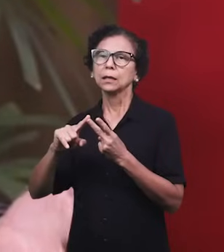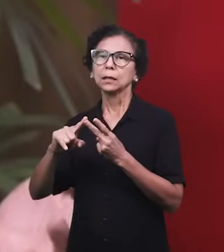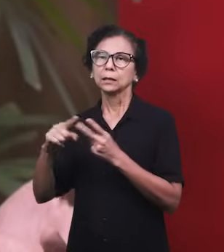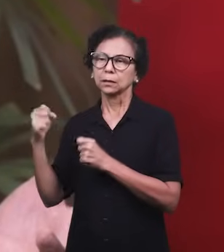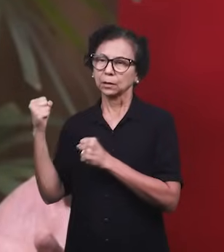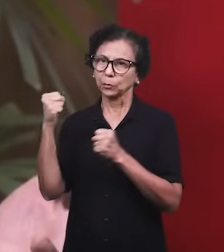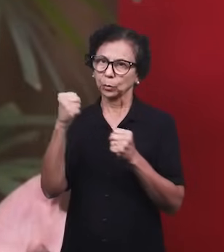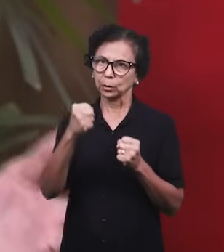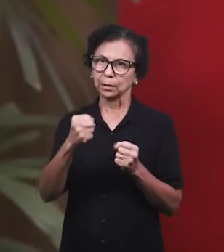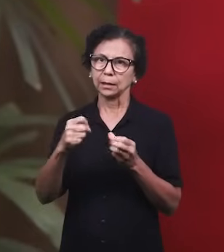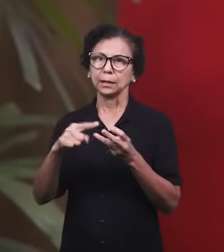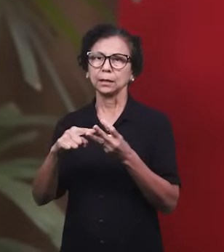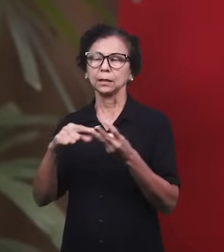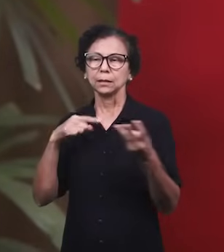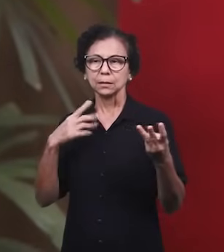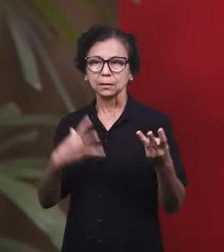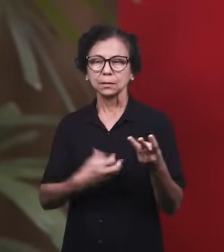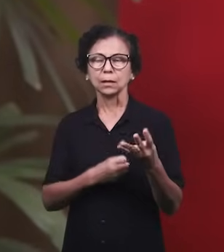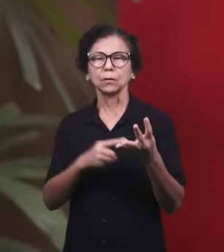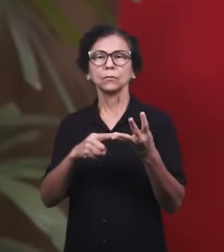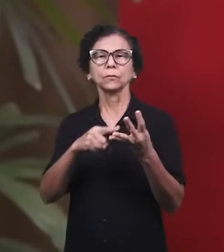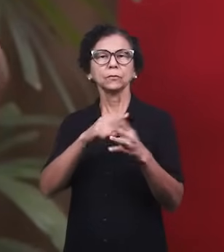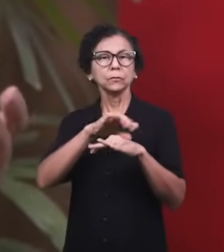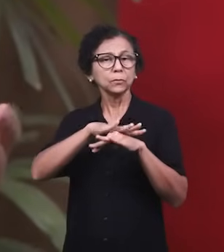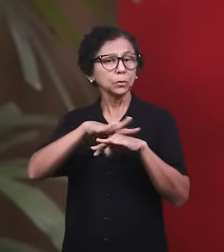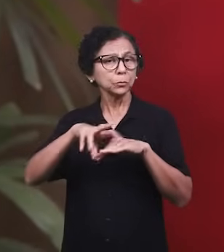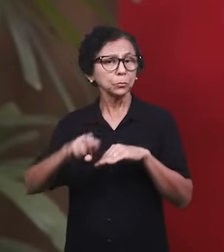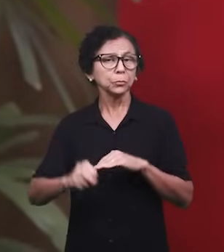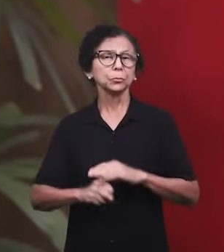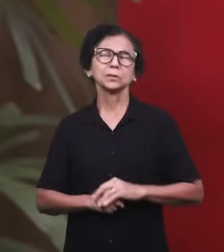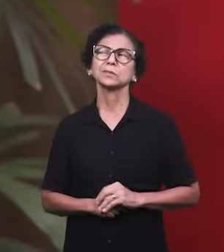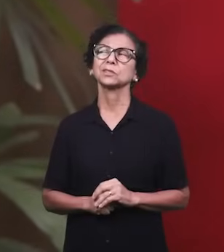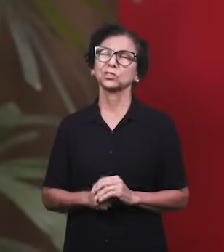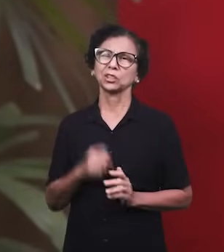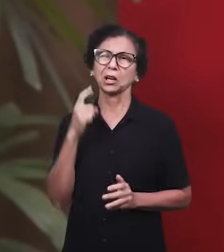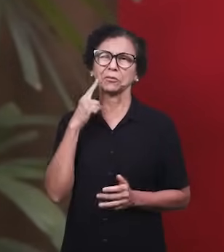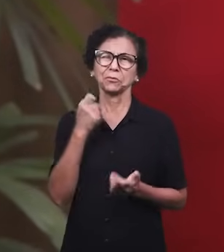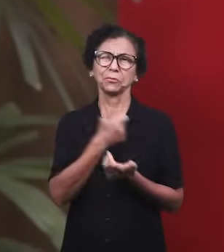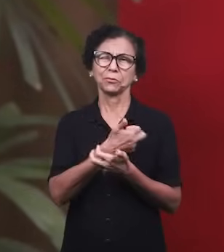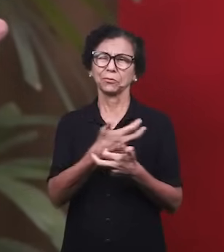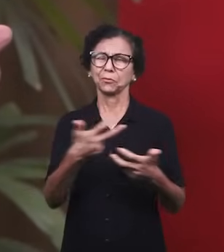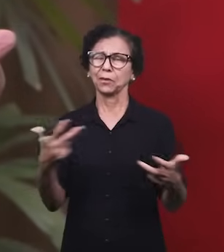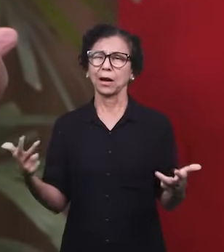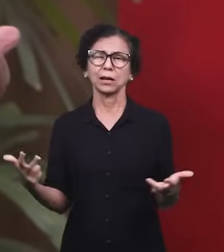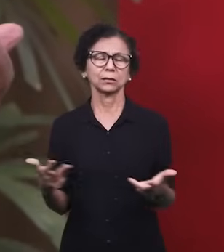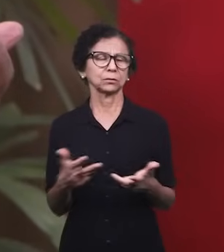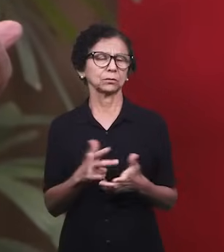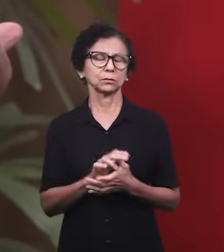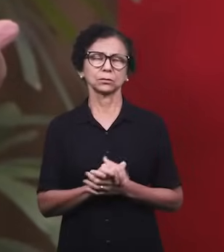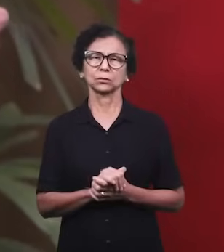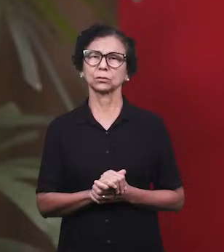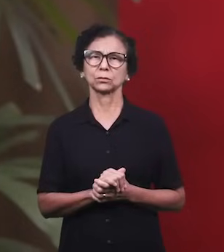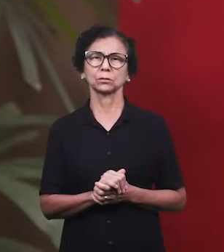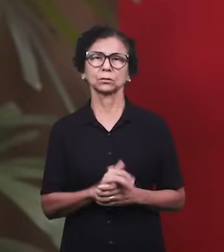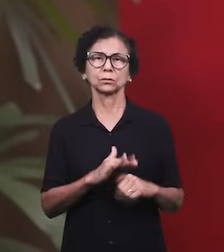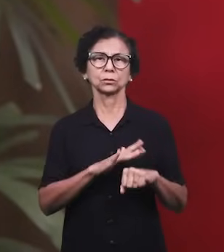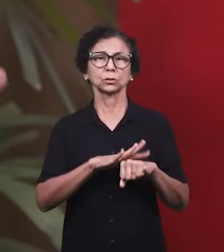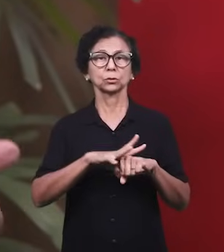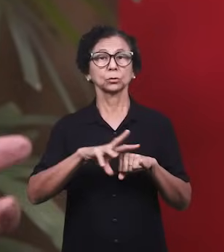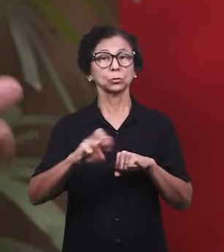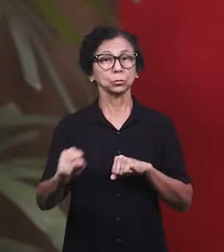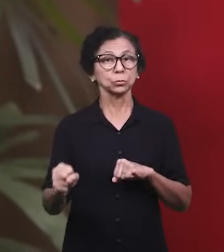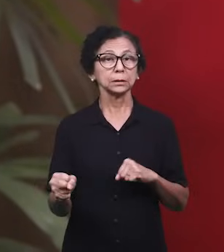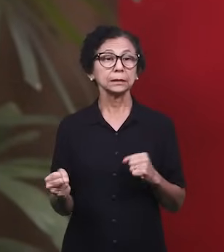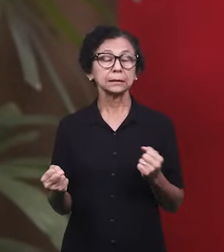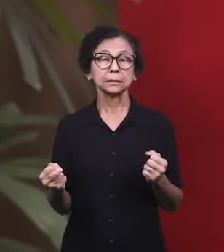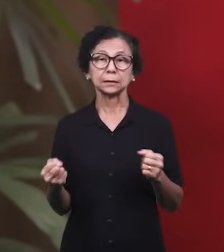Deus que cura. E temos tido inúmeros casos, nós temos casos assim inúmeros de curas e até